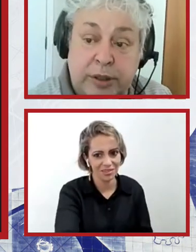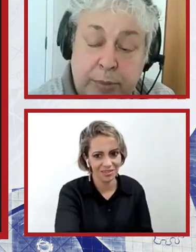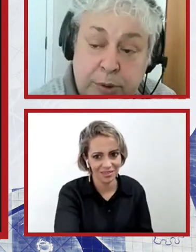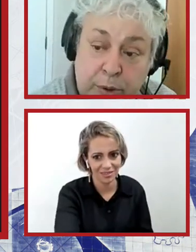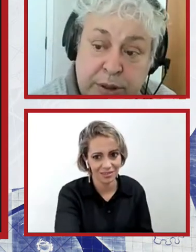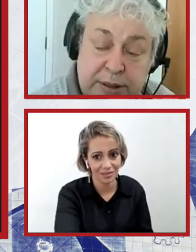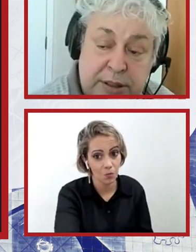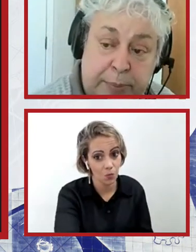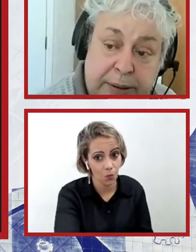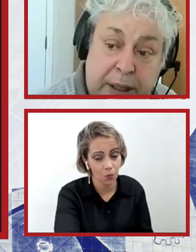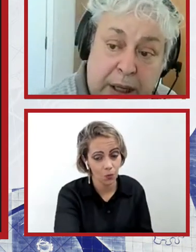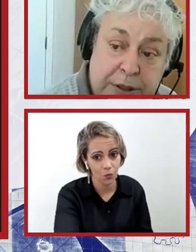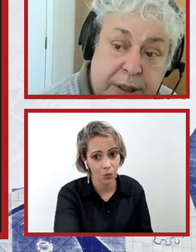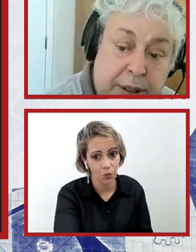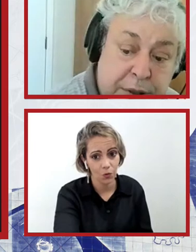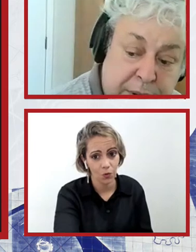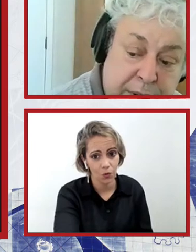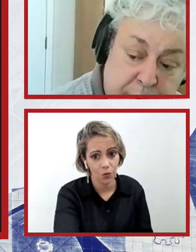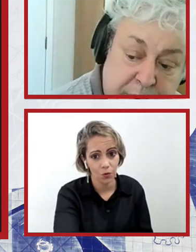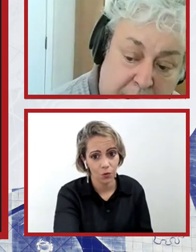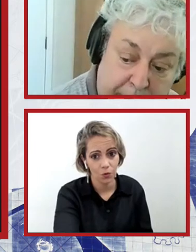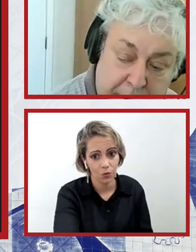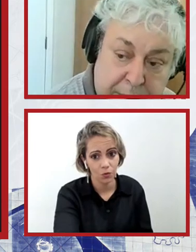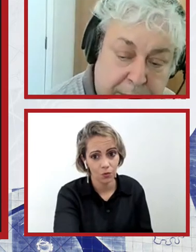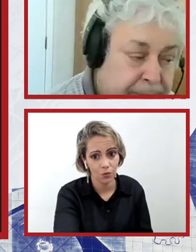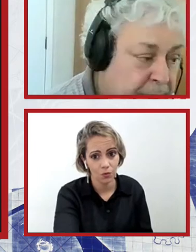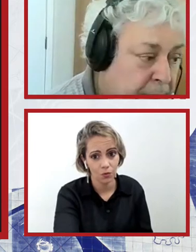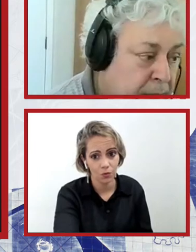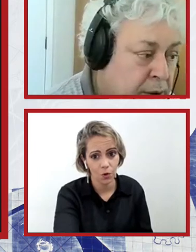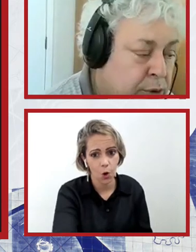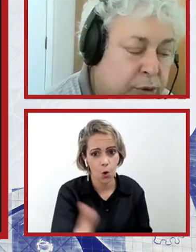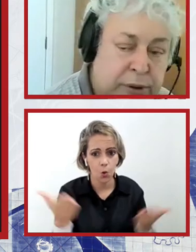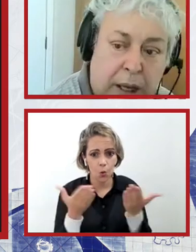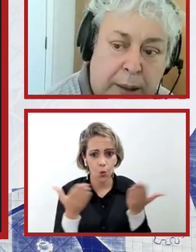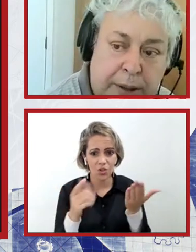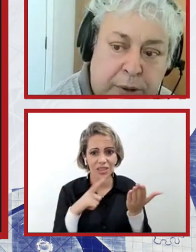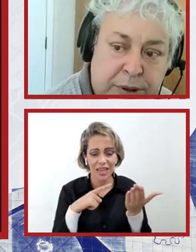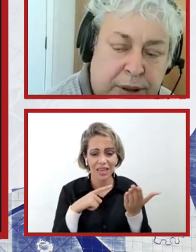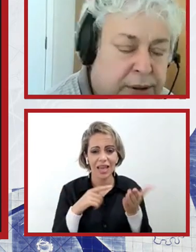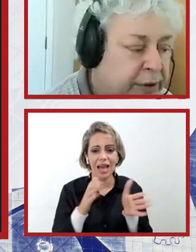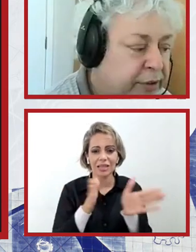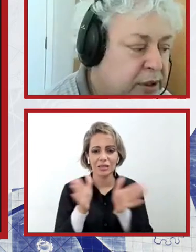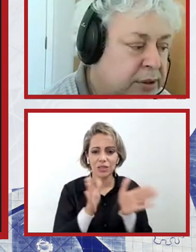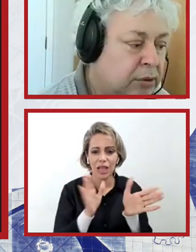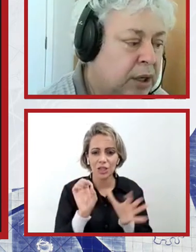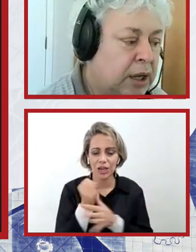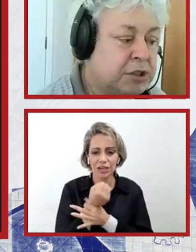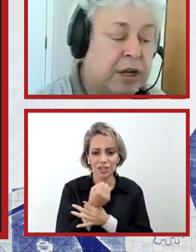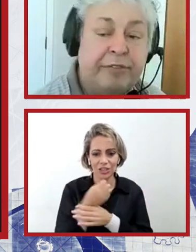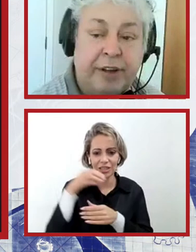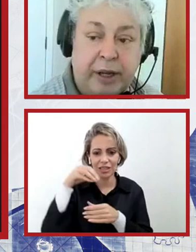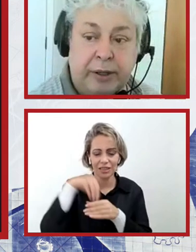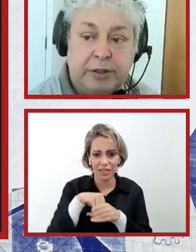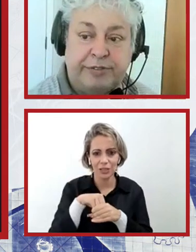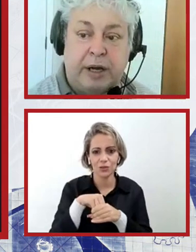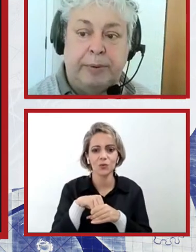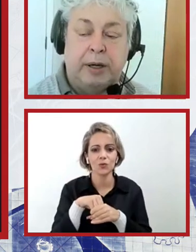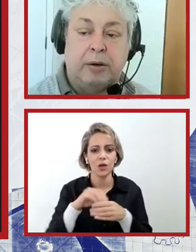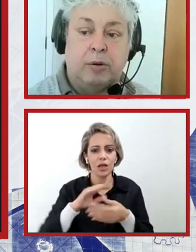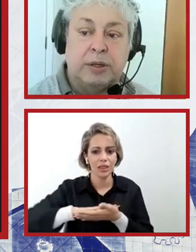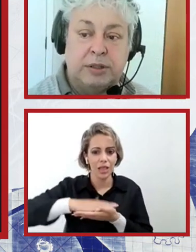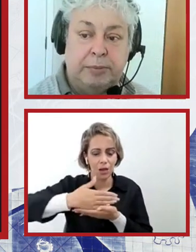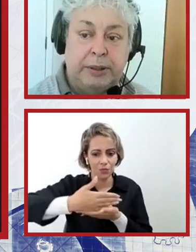Bom, nós temos hoje a acessibilidade garantida nos tablets. Tá? Todo tablet, todo telefone celular já vem